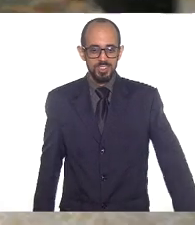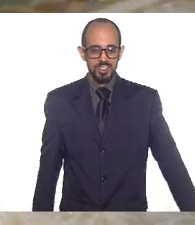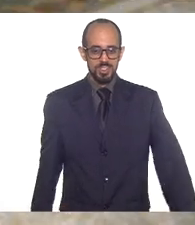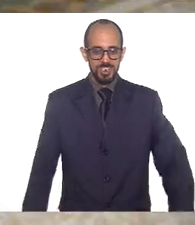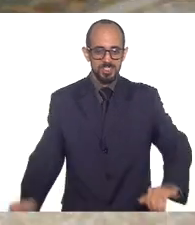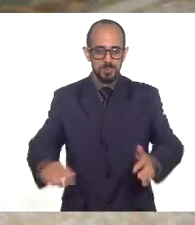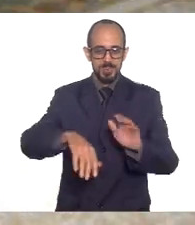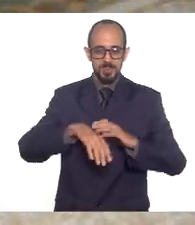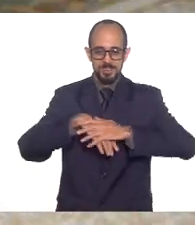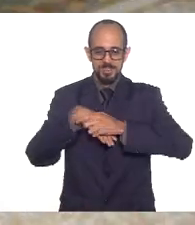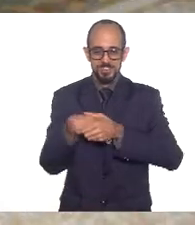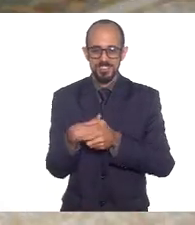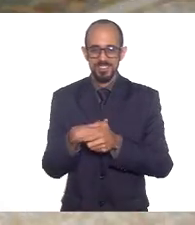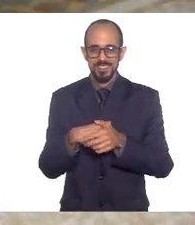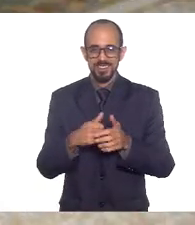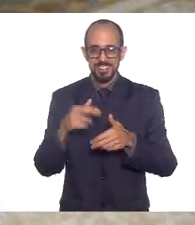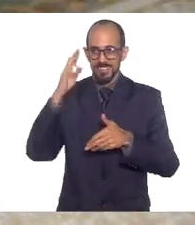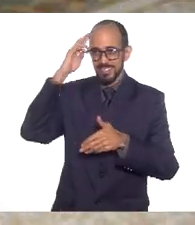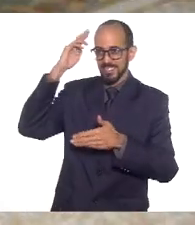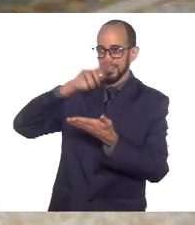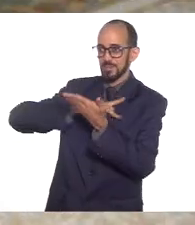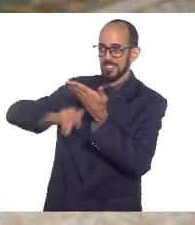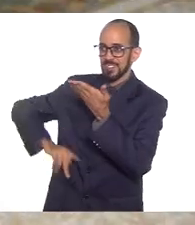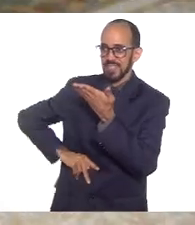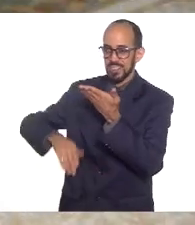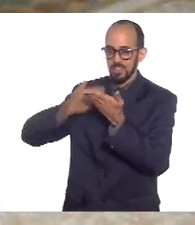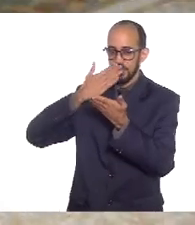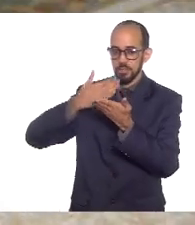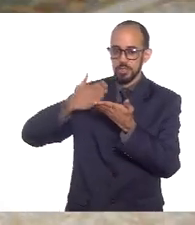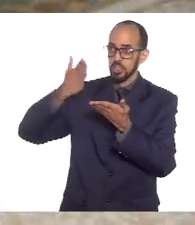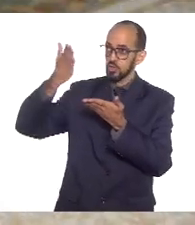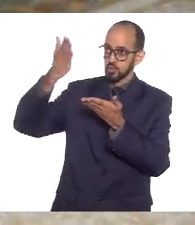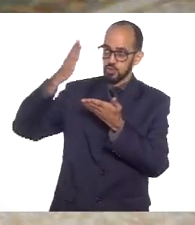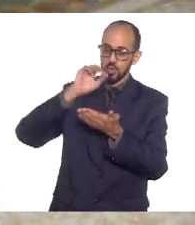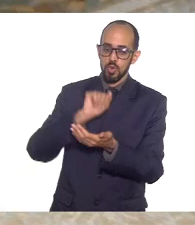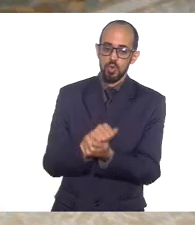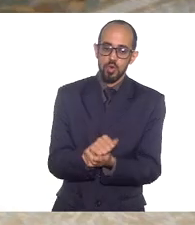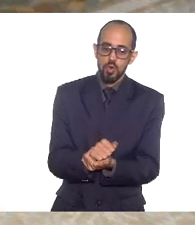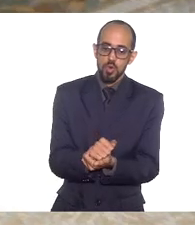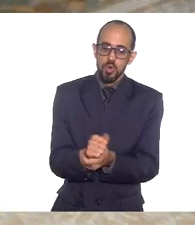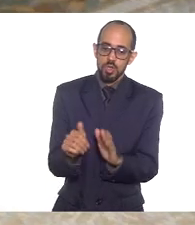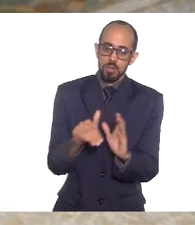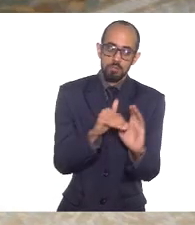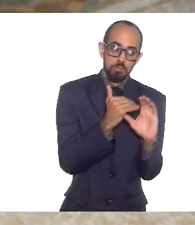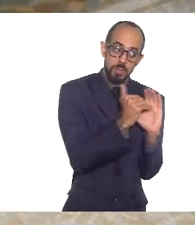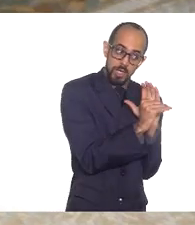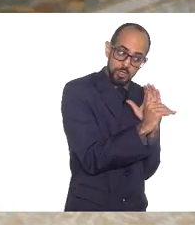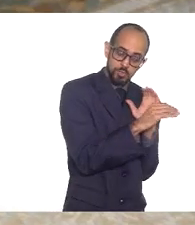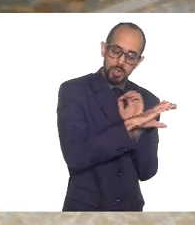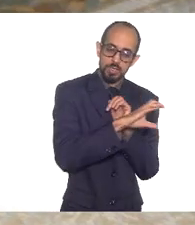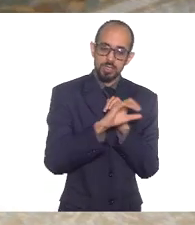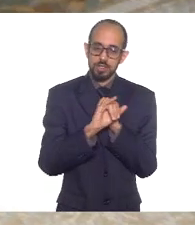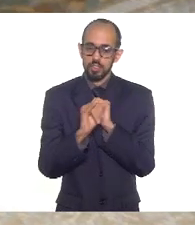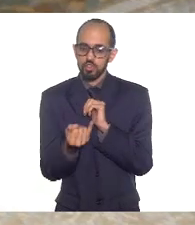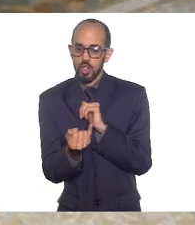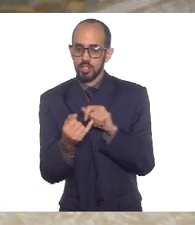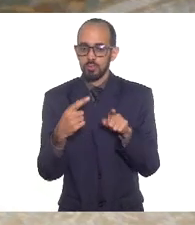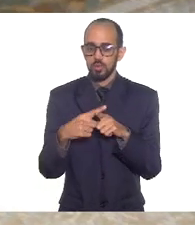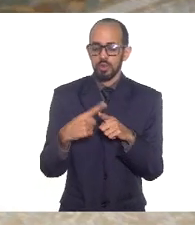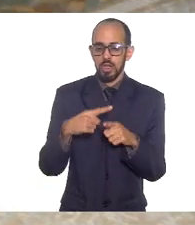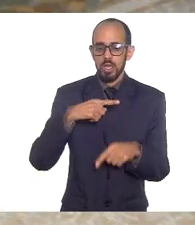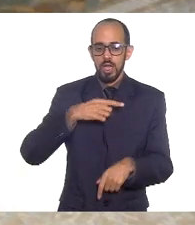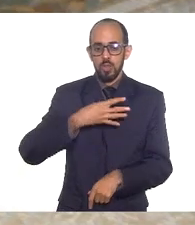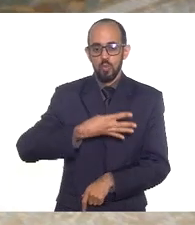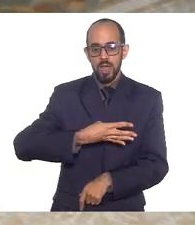o seu presidente e eu vou solicitar com antecedência que reencaminha ccj porque a uma lei A